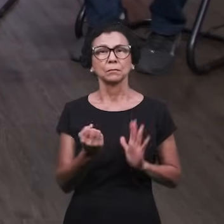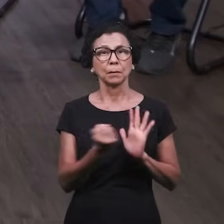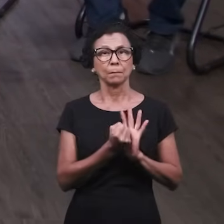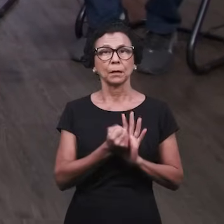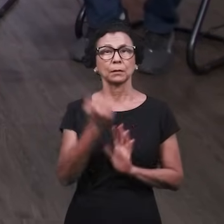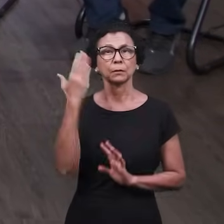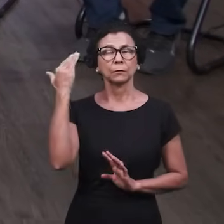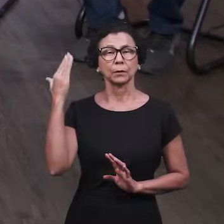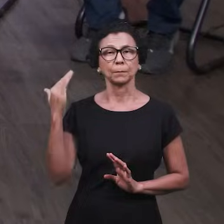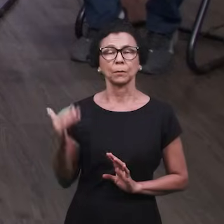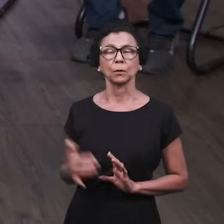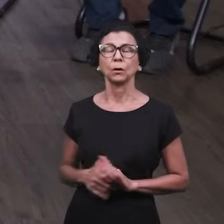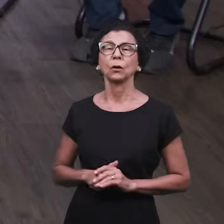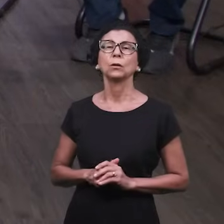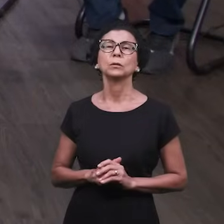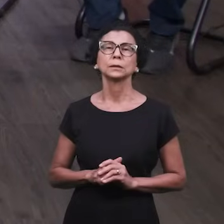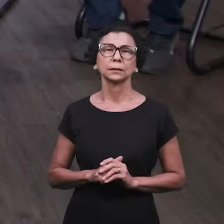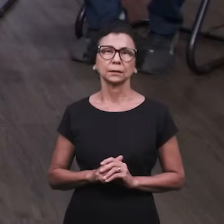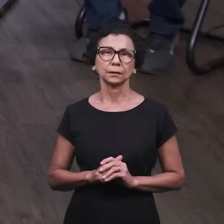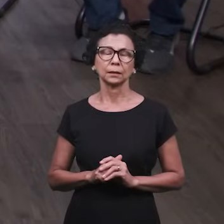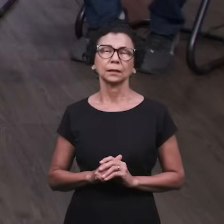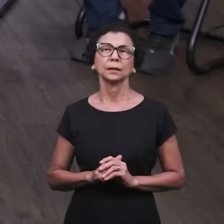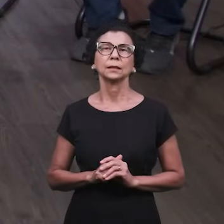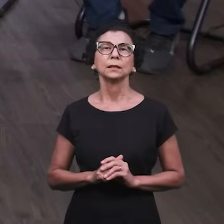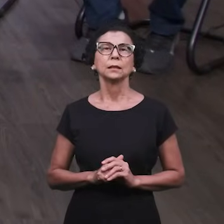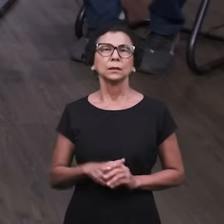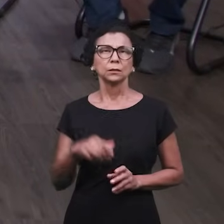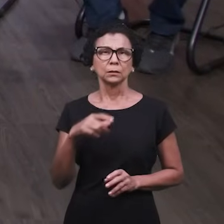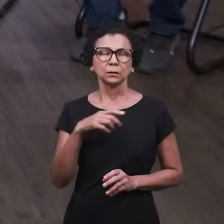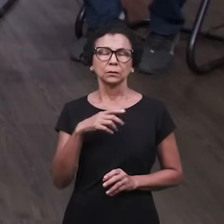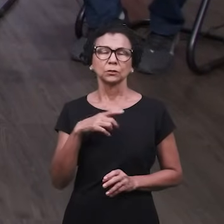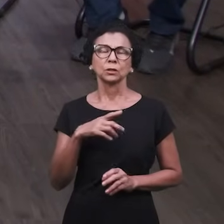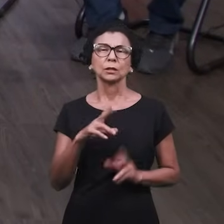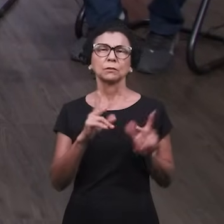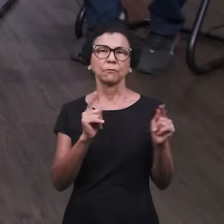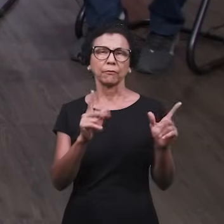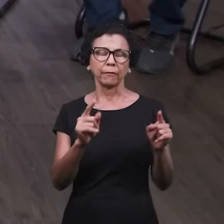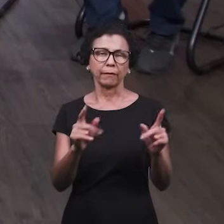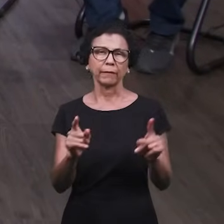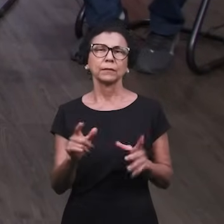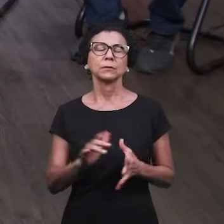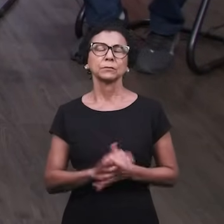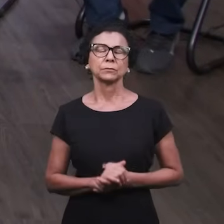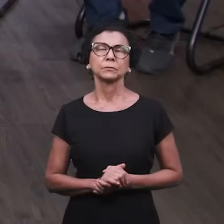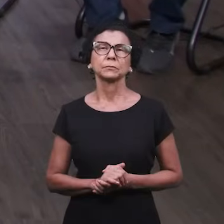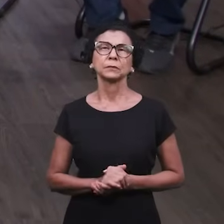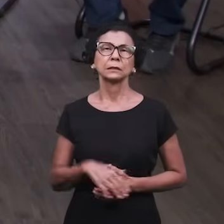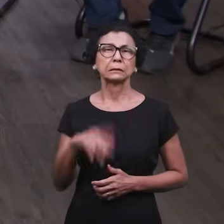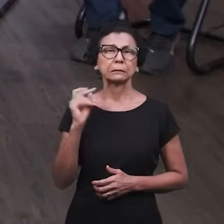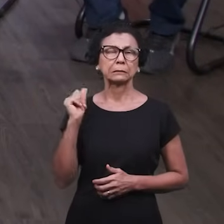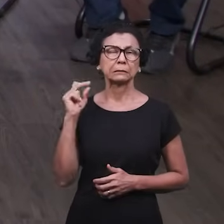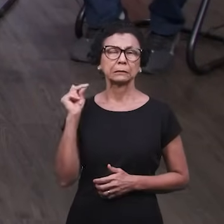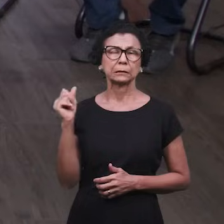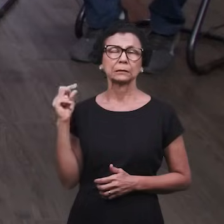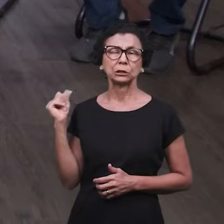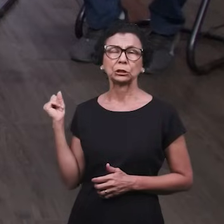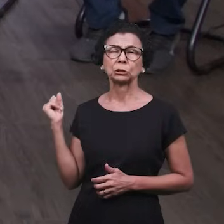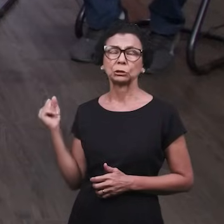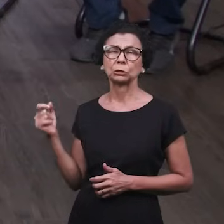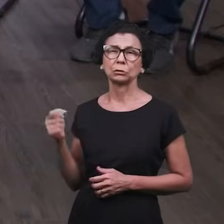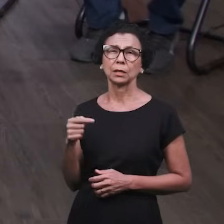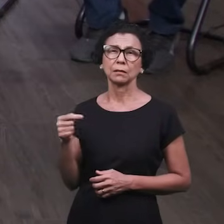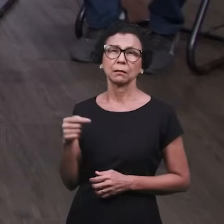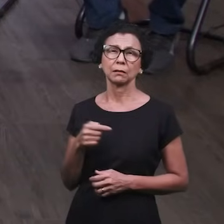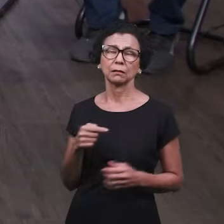né, é uma marca produzida em série, né? Você tem aí no mercado. Mas esse aqui realmente é um violão bem mais antigo, né? Então,